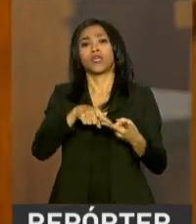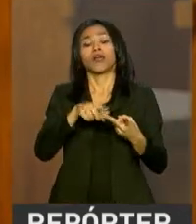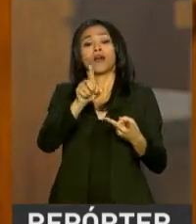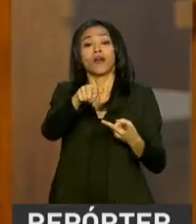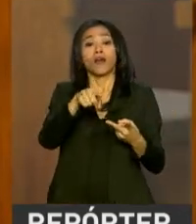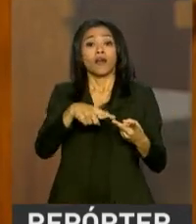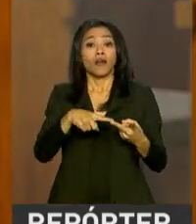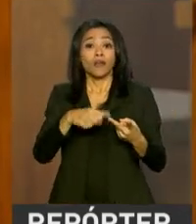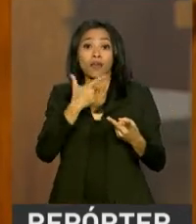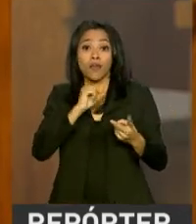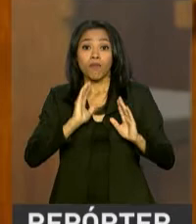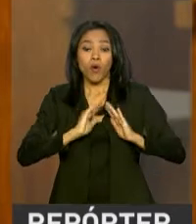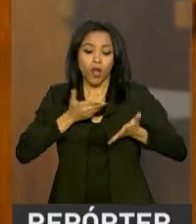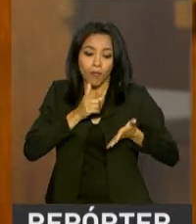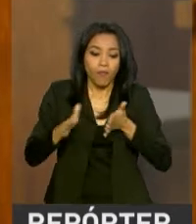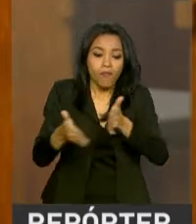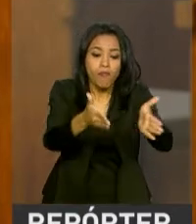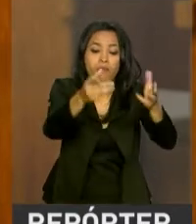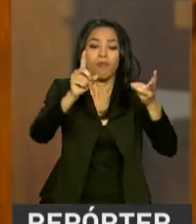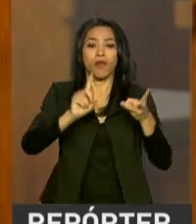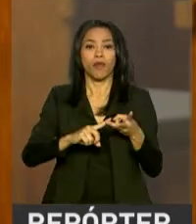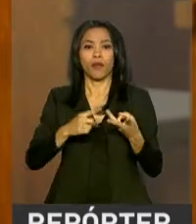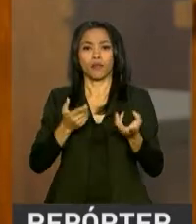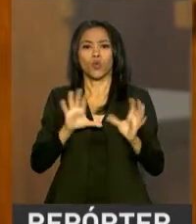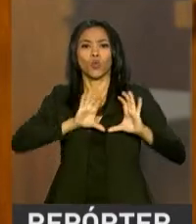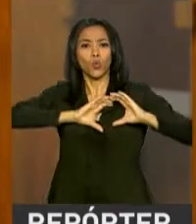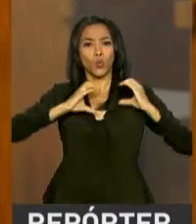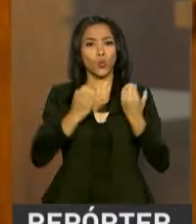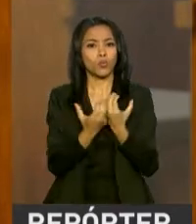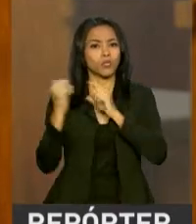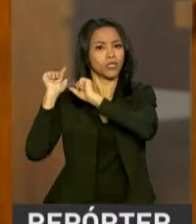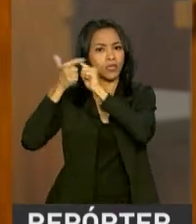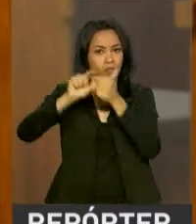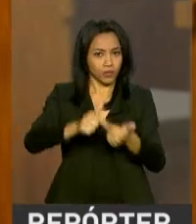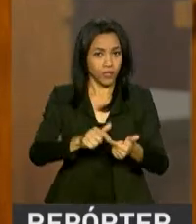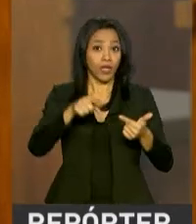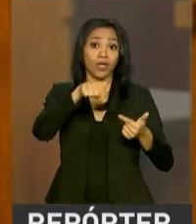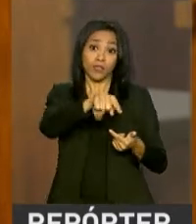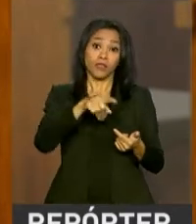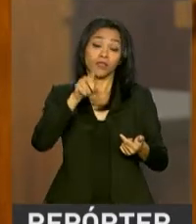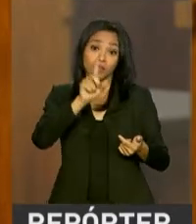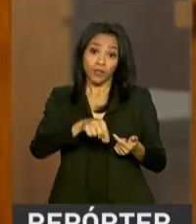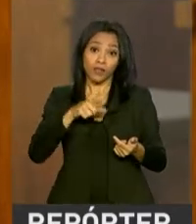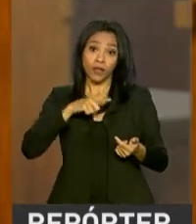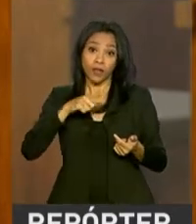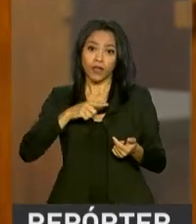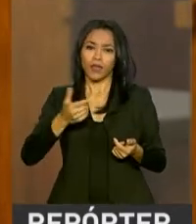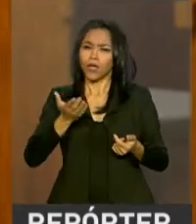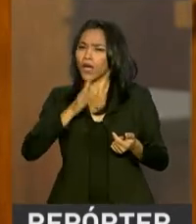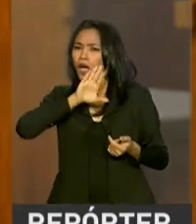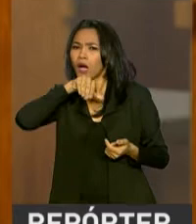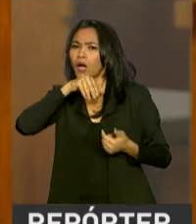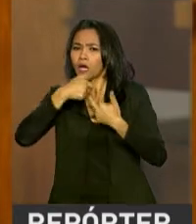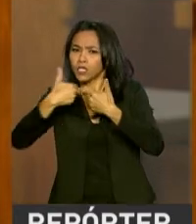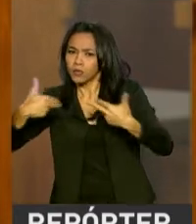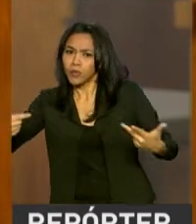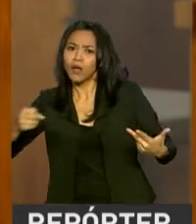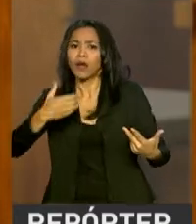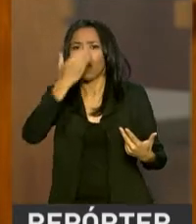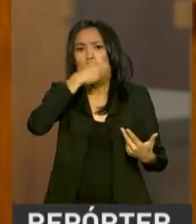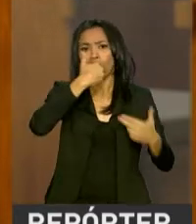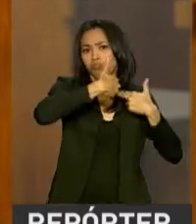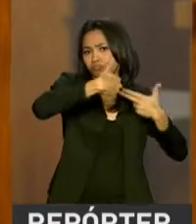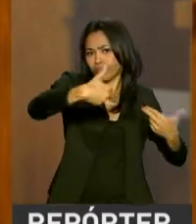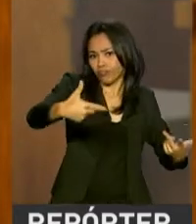povos e comunidades tradicionais que coletam recursos naturais de origem animal ou vegetal para subsistência